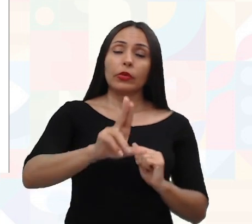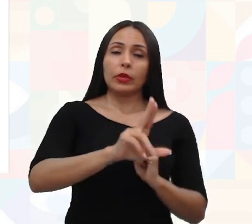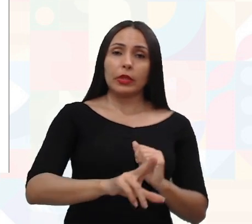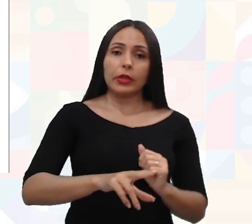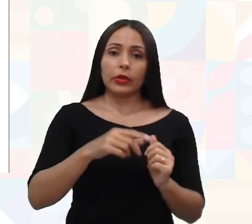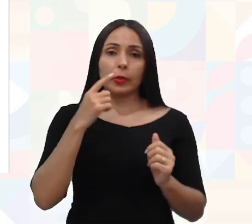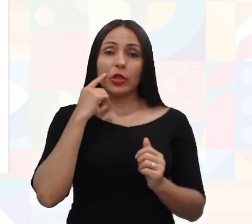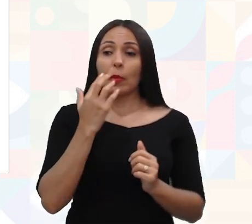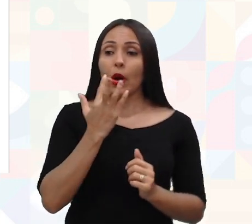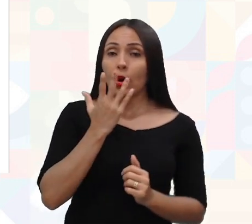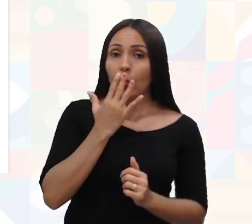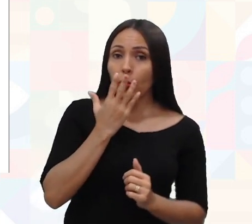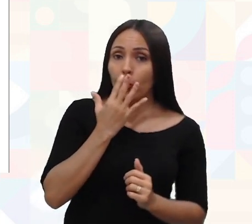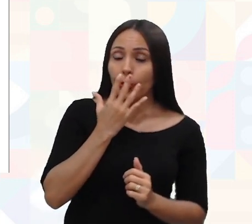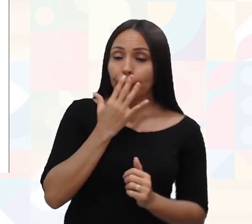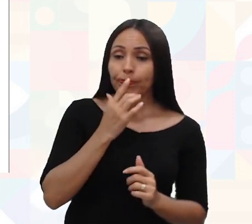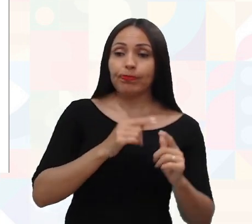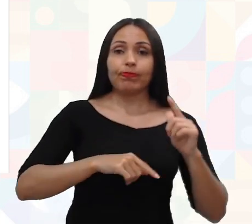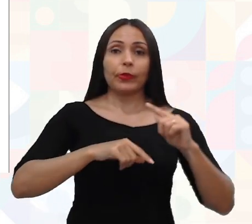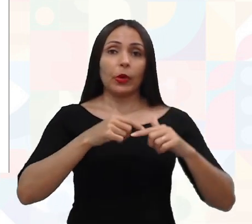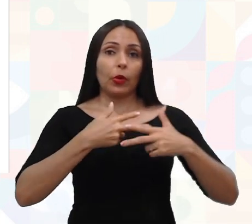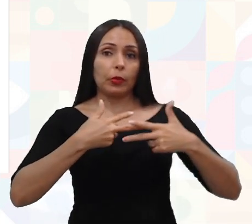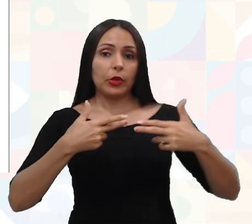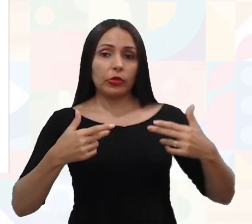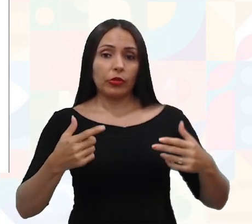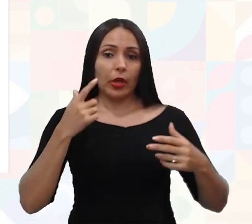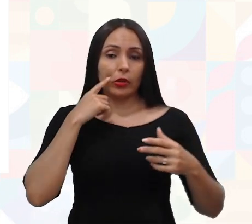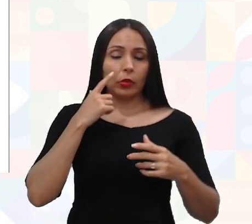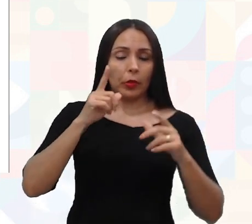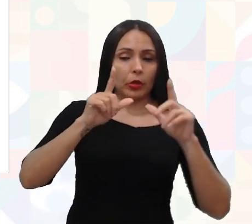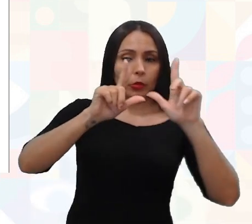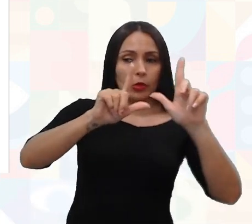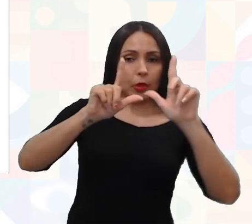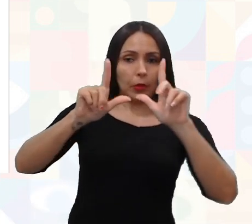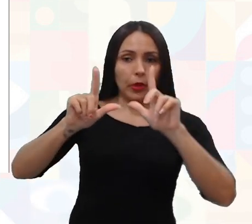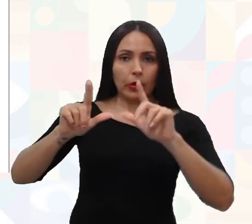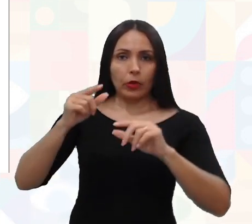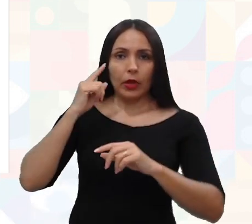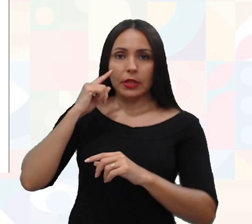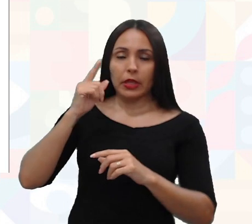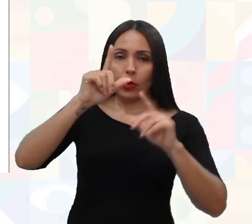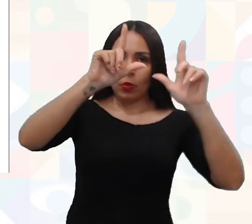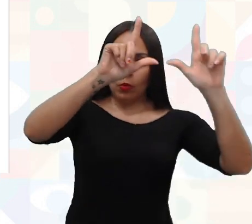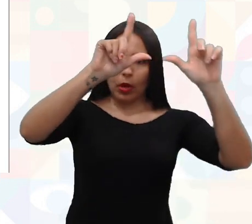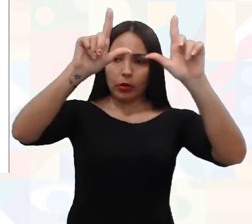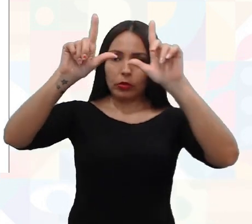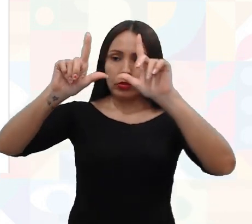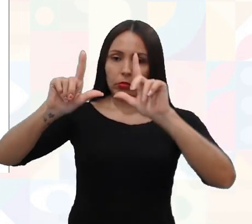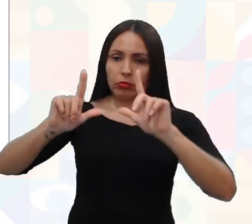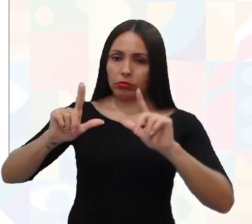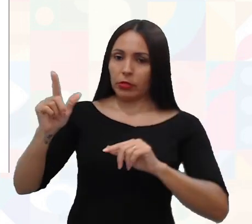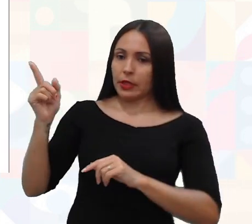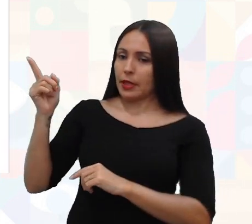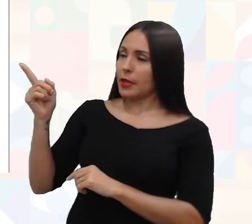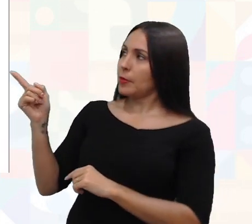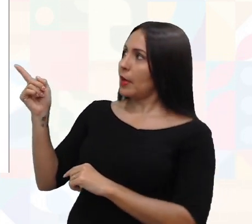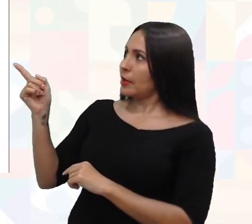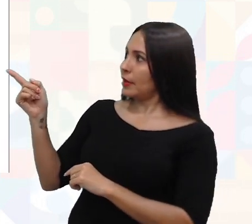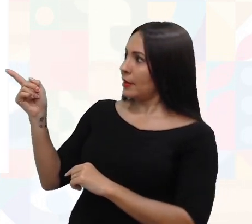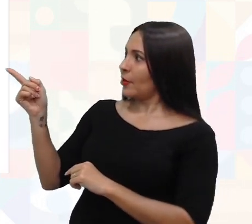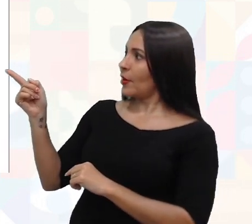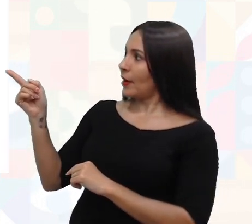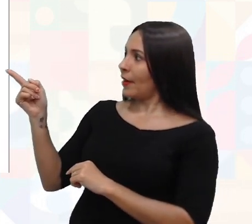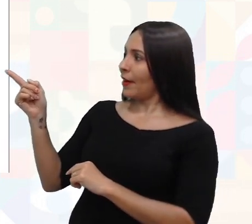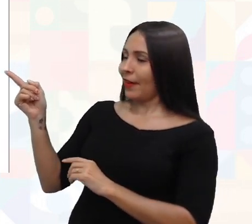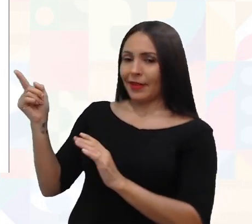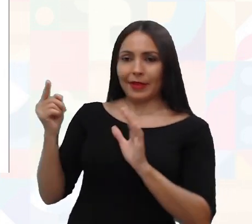mesma cor, objetos com o mesmo tamanho. Podemos ver na imagem dos quadros que a gente coloca na apresentação